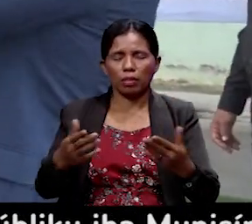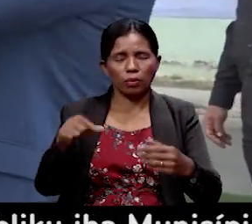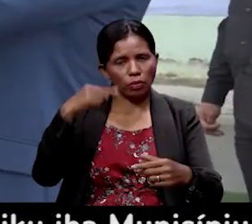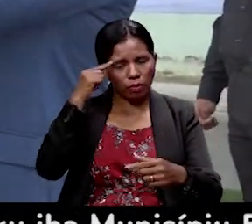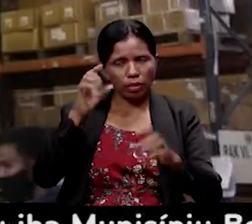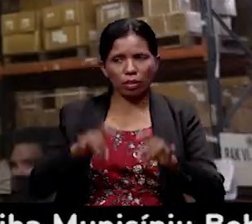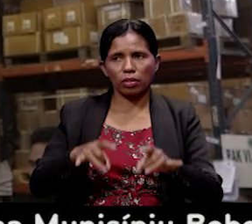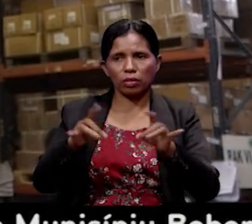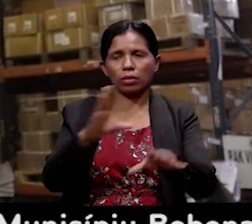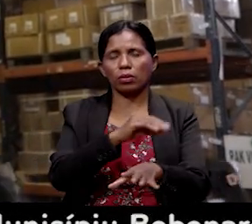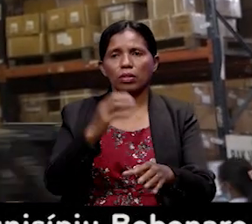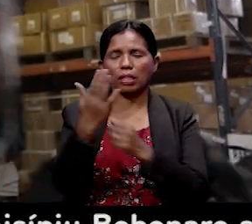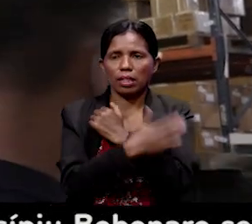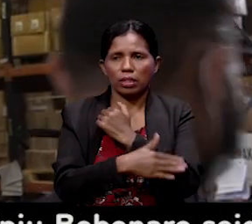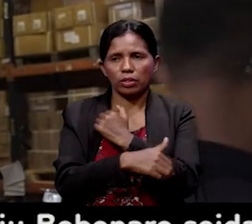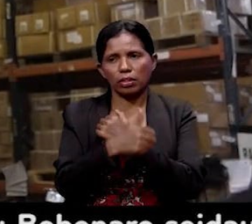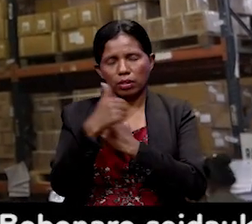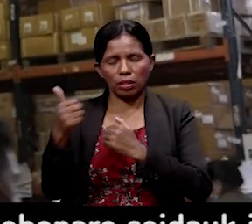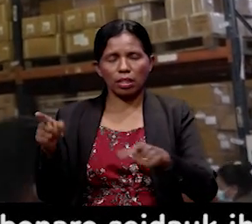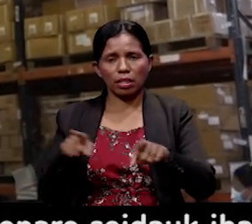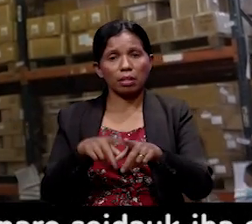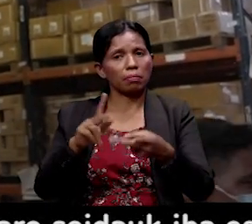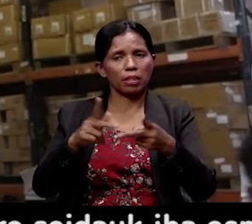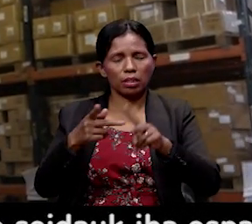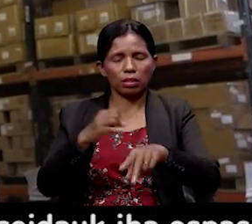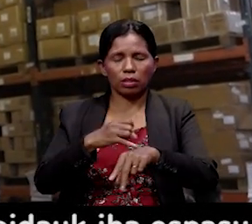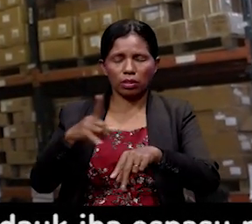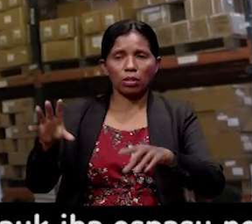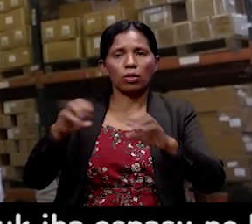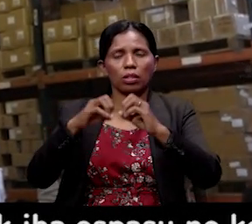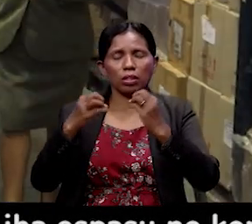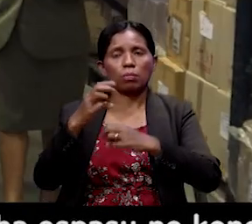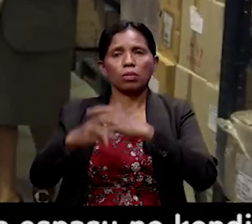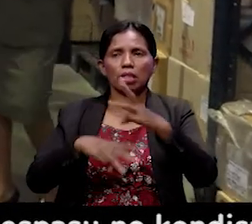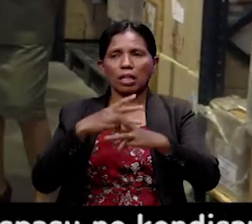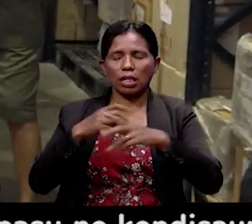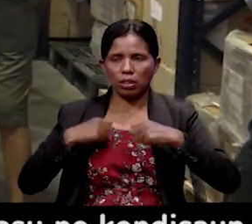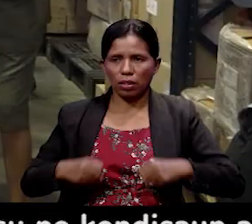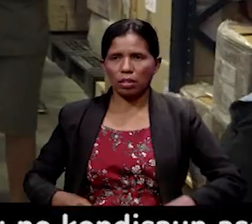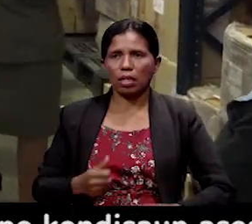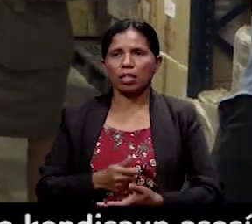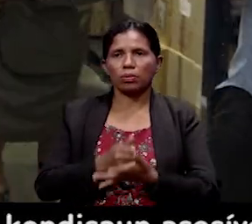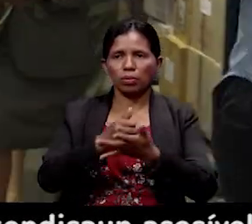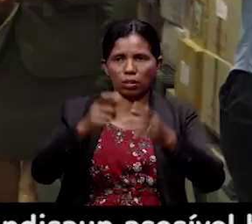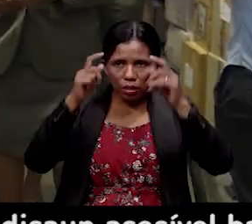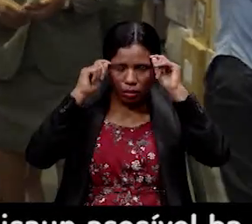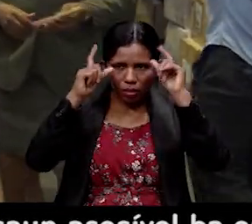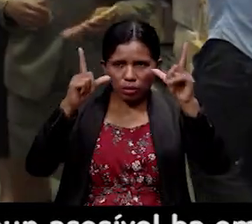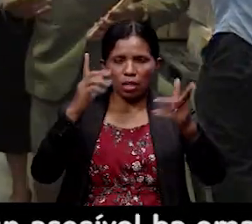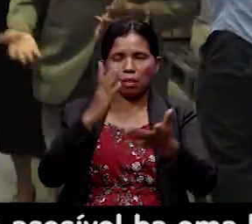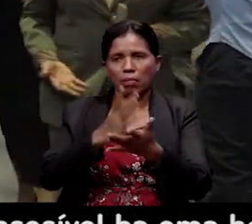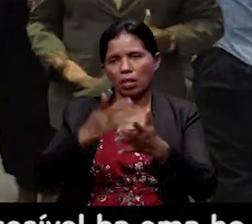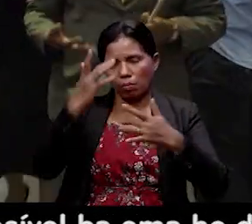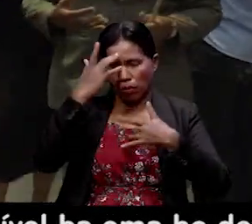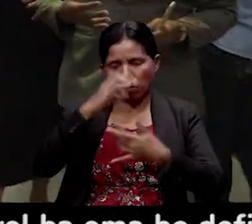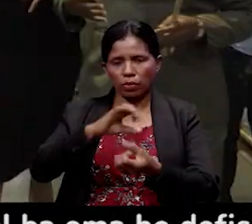na Mosnação Sira Seluk, parceiro internacional Sira na Organização Mundial Saúde, nebe apoia ona Timor-Leste ho de combate